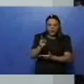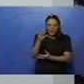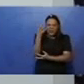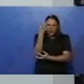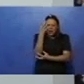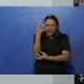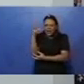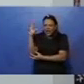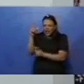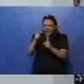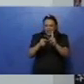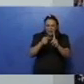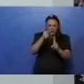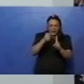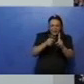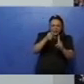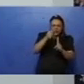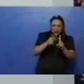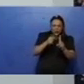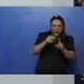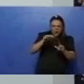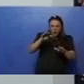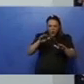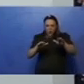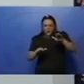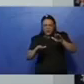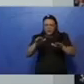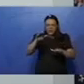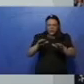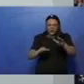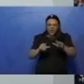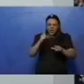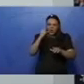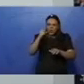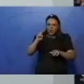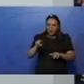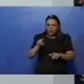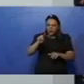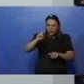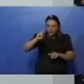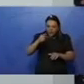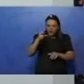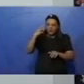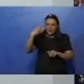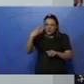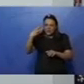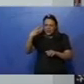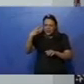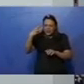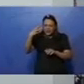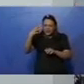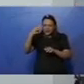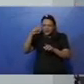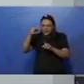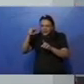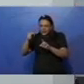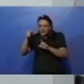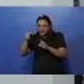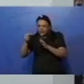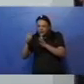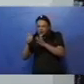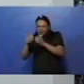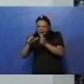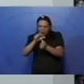de 1,3 centígrados 2017, 2017